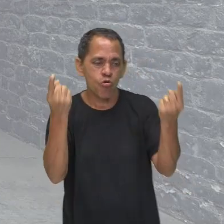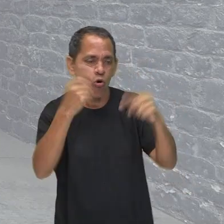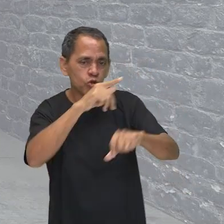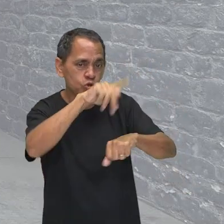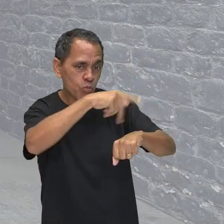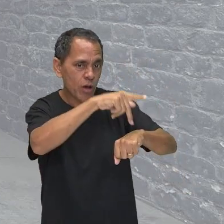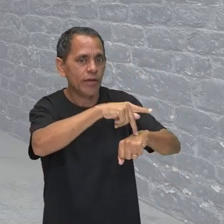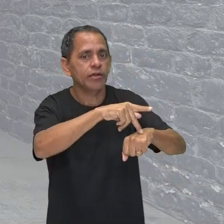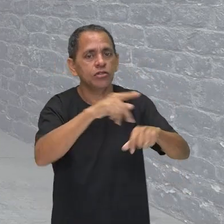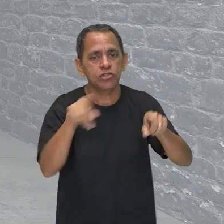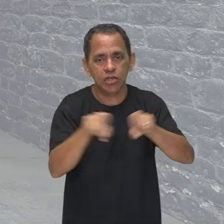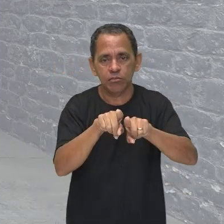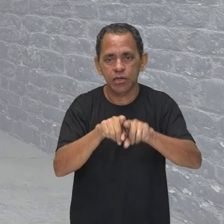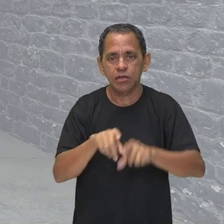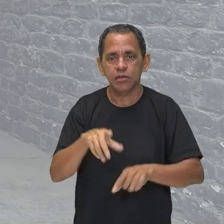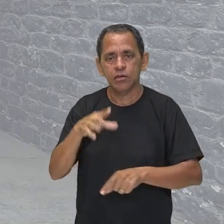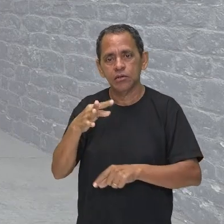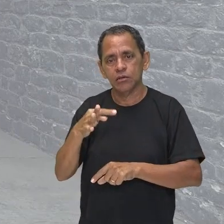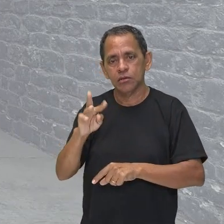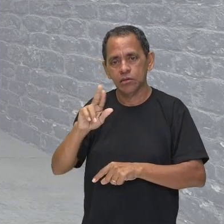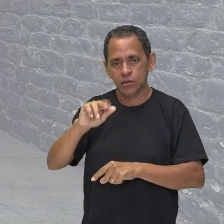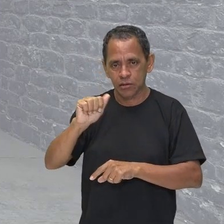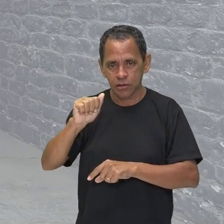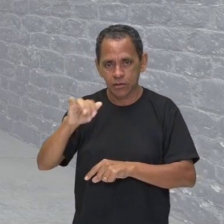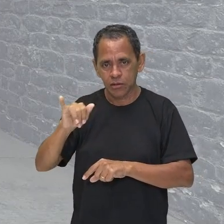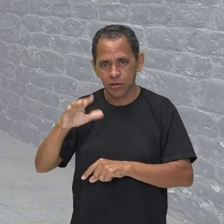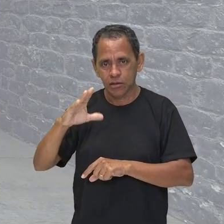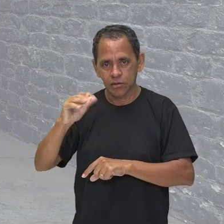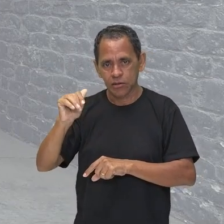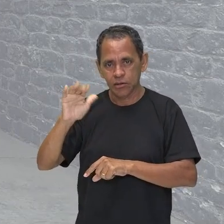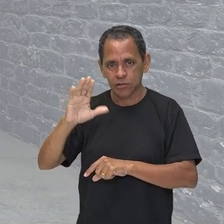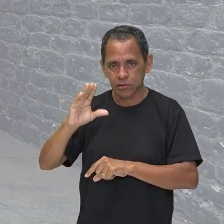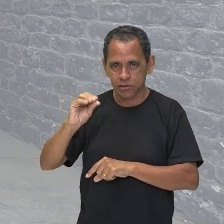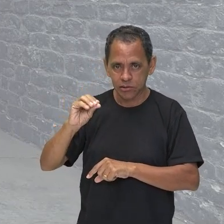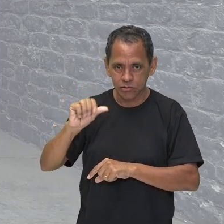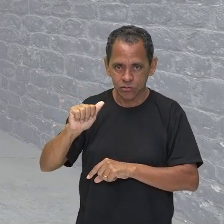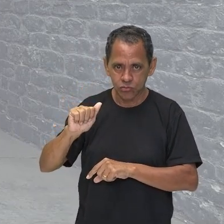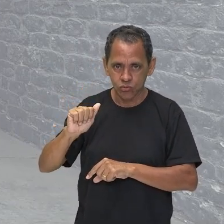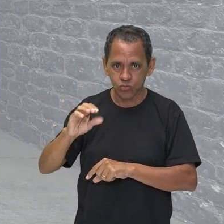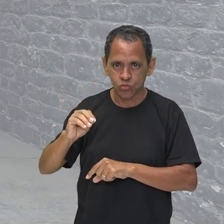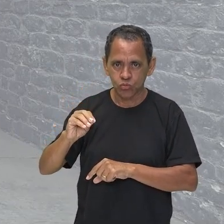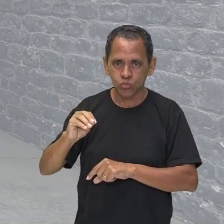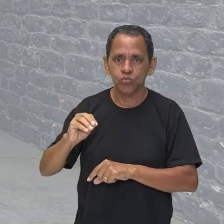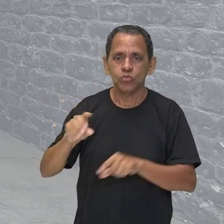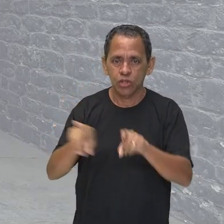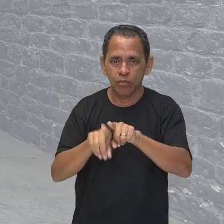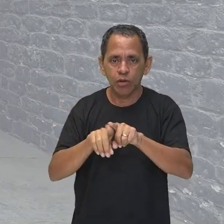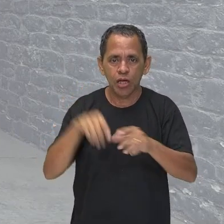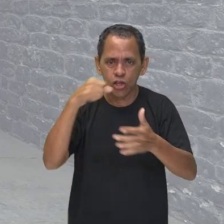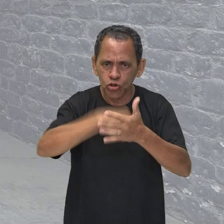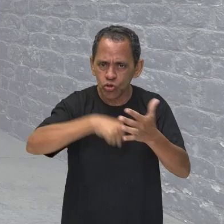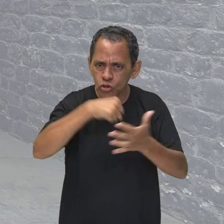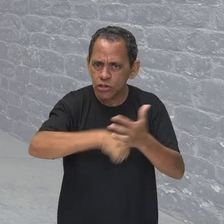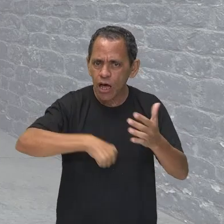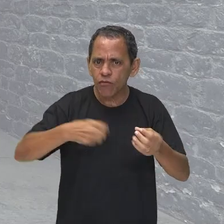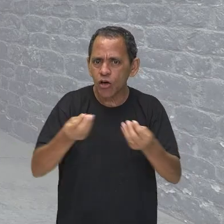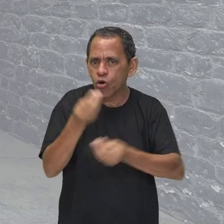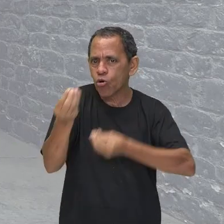sabemos que ele não era a favor, né, do regime instituído e ele lutava contra. Então ele